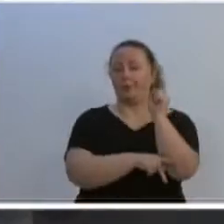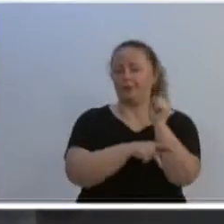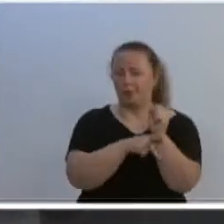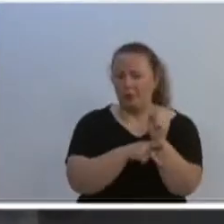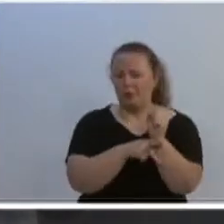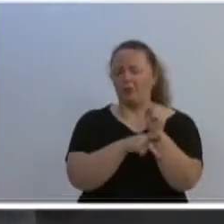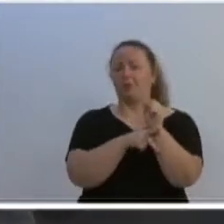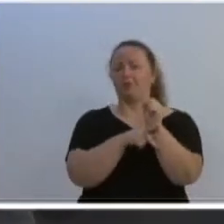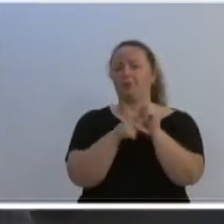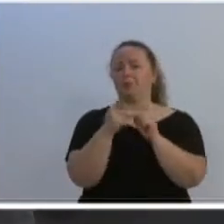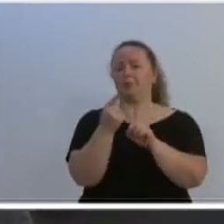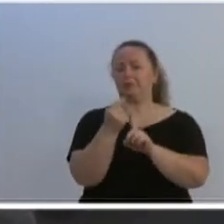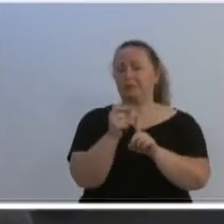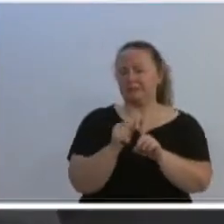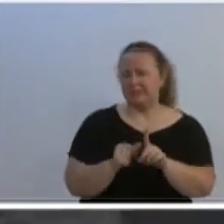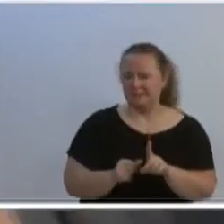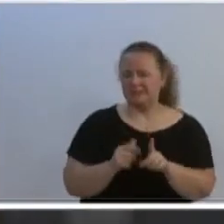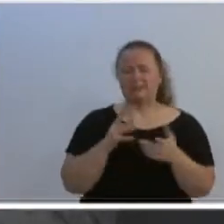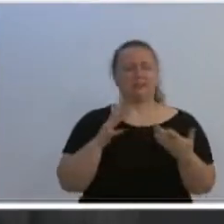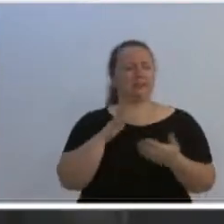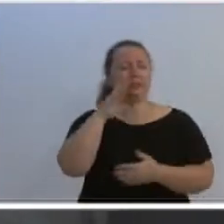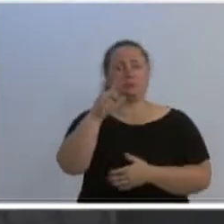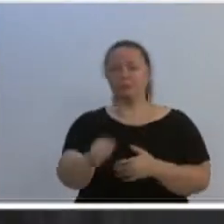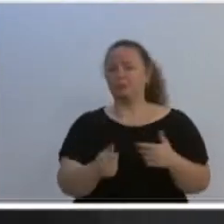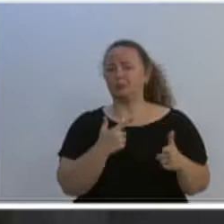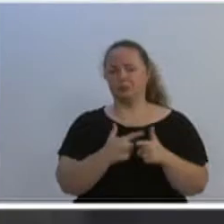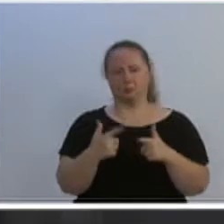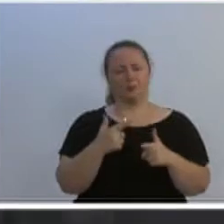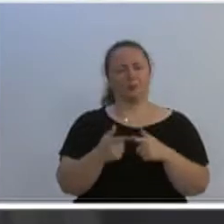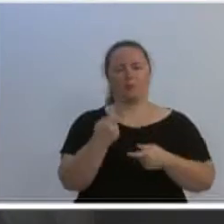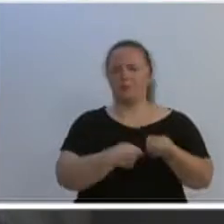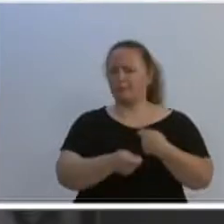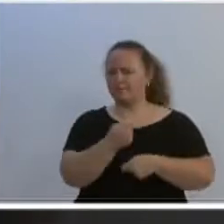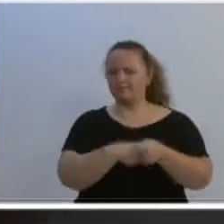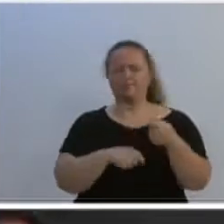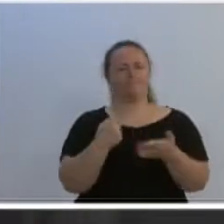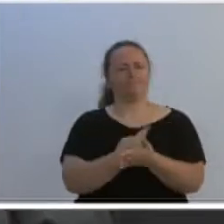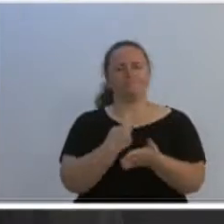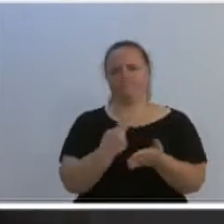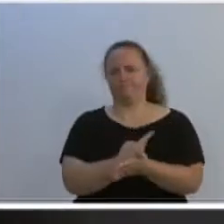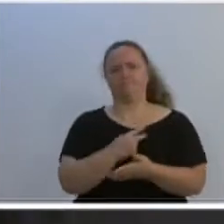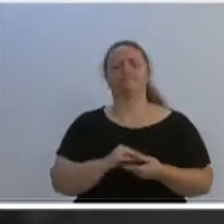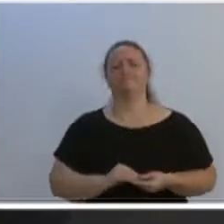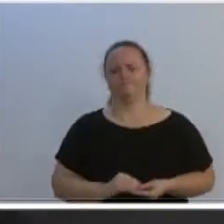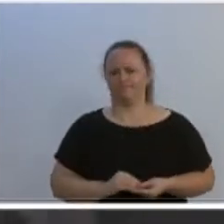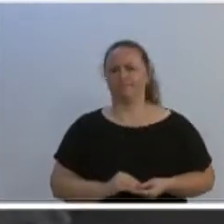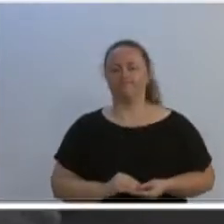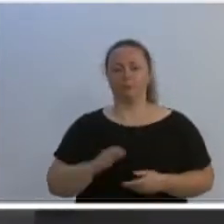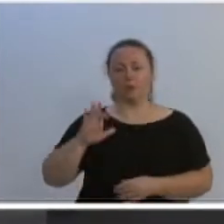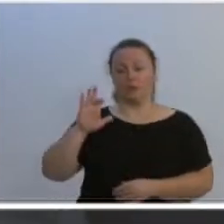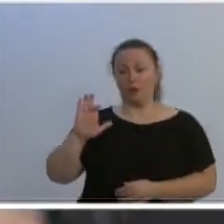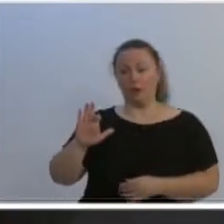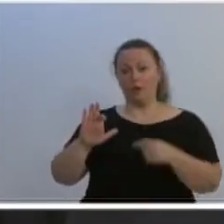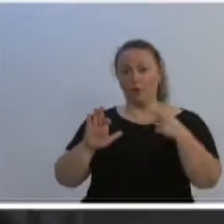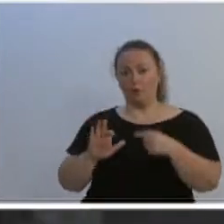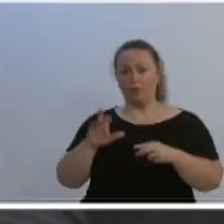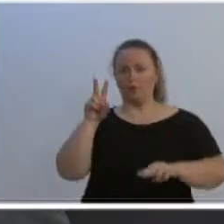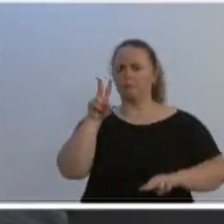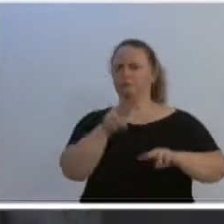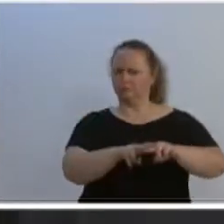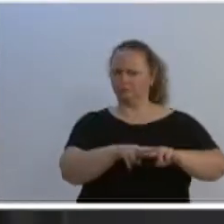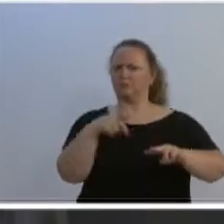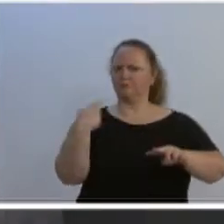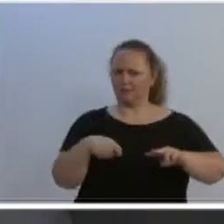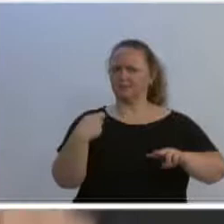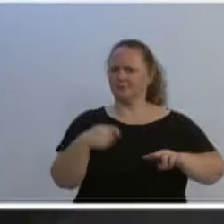13 anos da administração do PT, que tem sim que estar na cadeia. O Lula tem sim que estar na cadeia, já foi